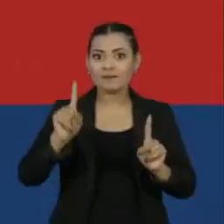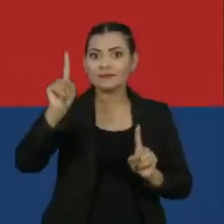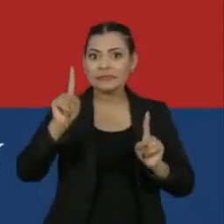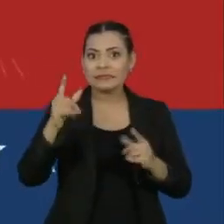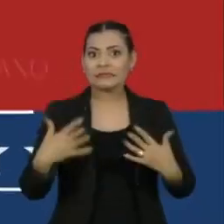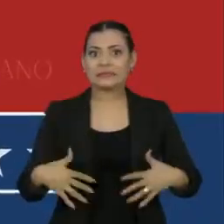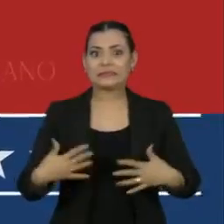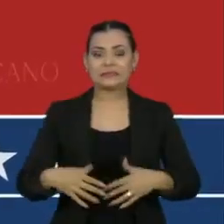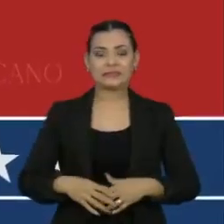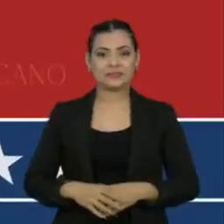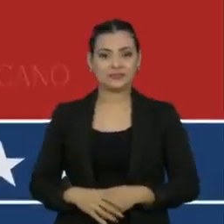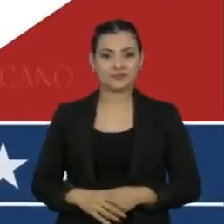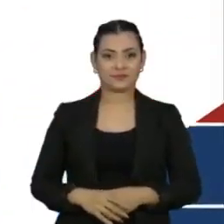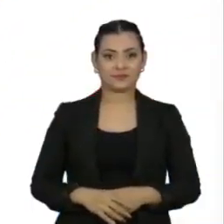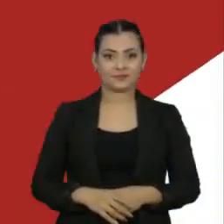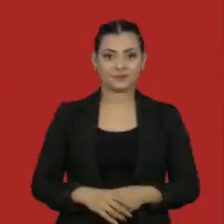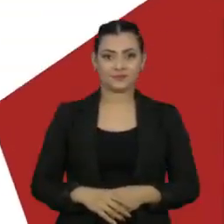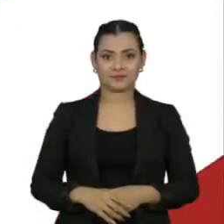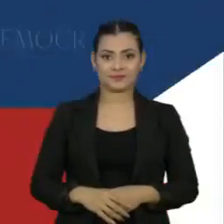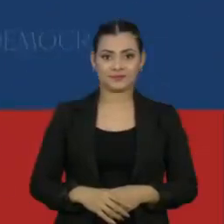Trump.